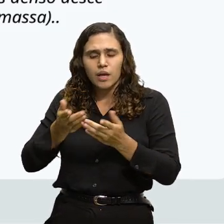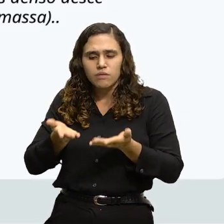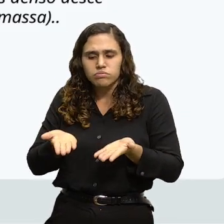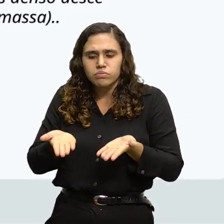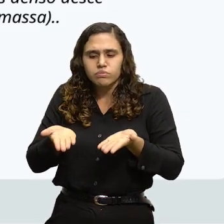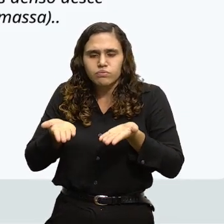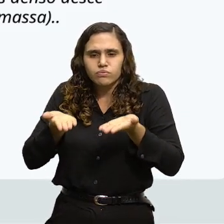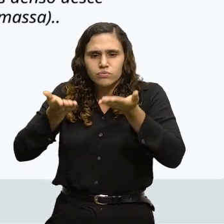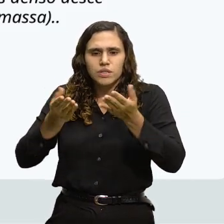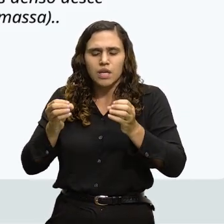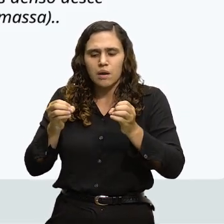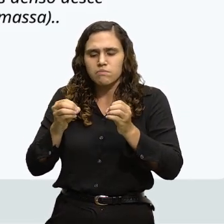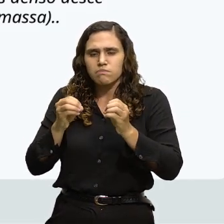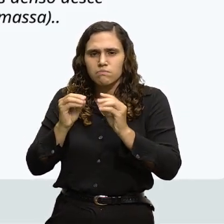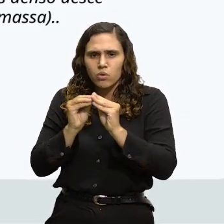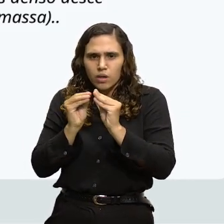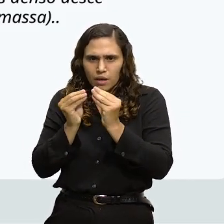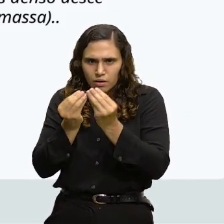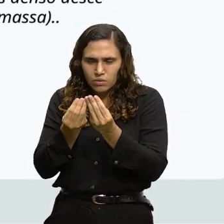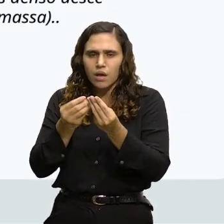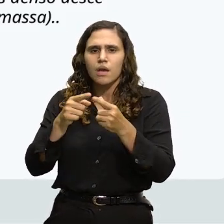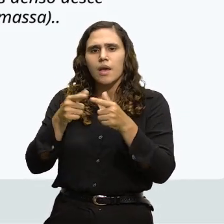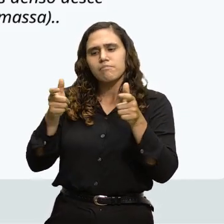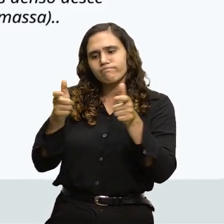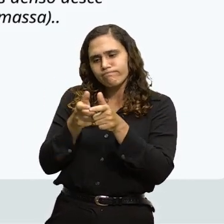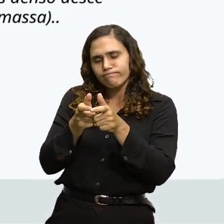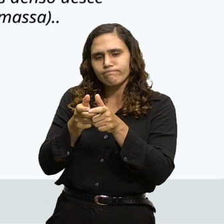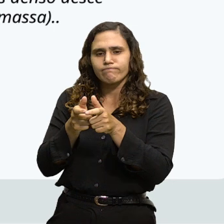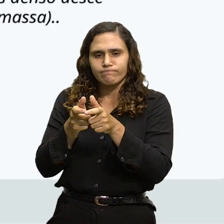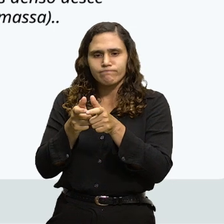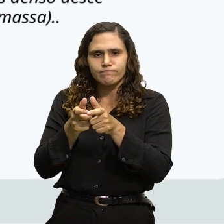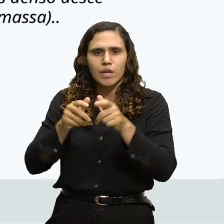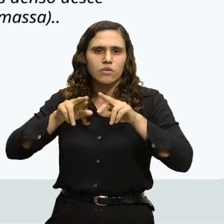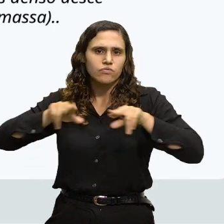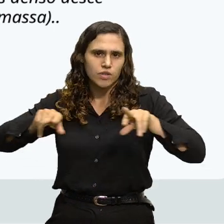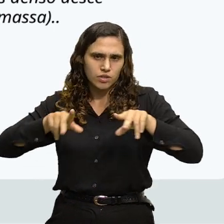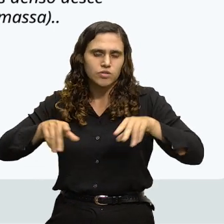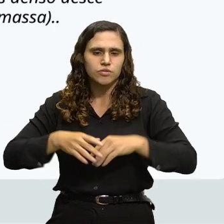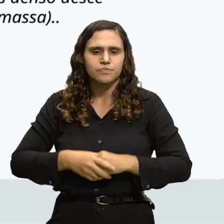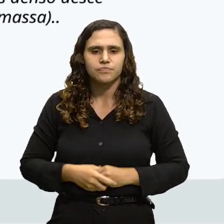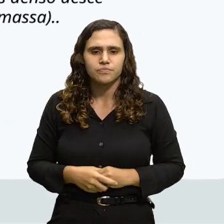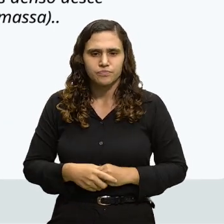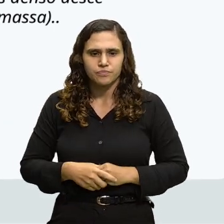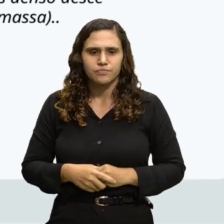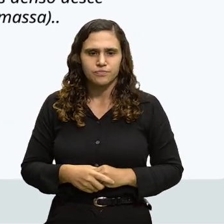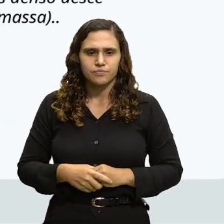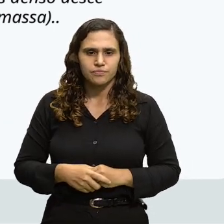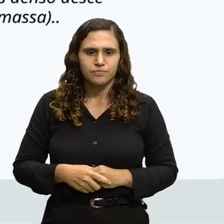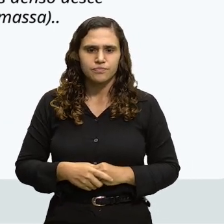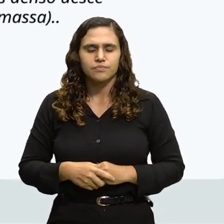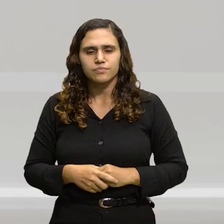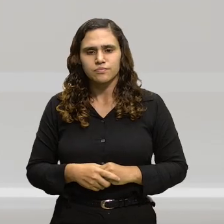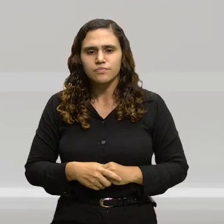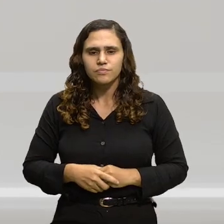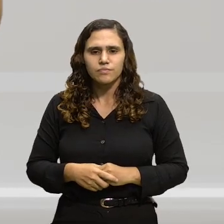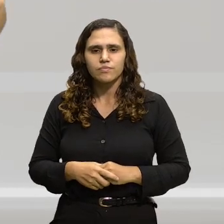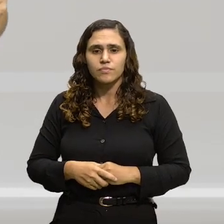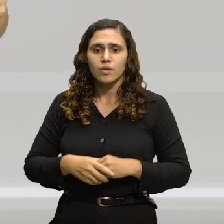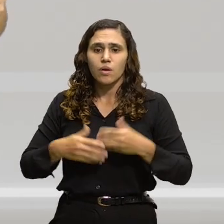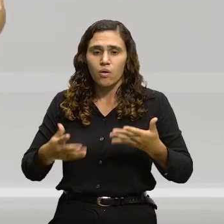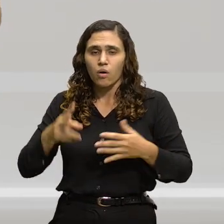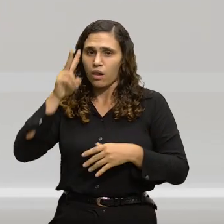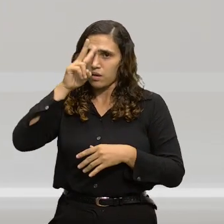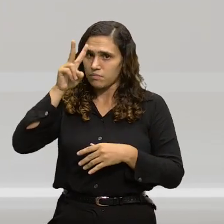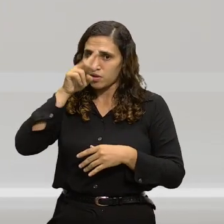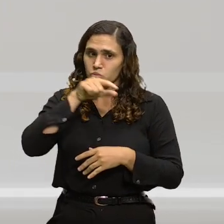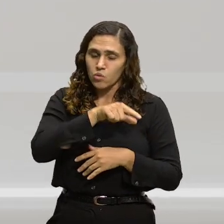ali, ela é menor do que a força-peso que está puxando as moléculas no ar frio, onde tem mais moléculas ali. Então lembre, o ar